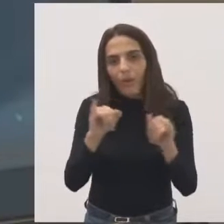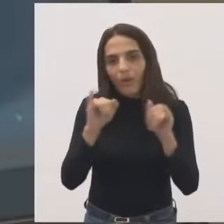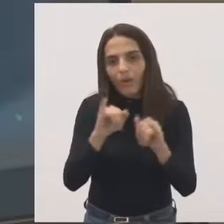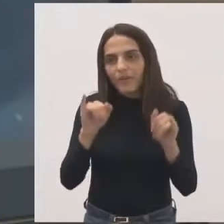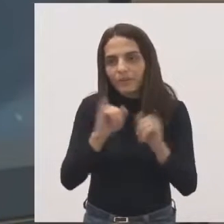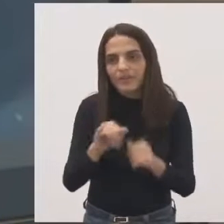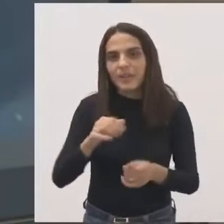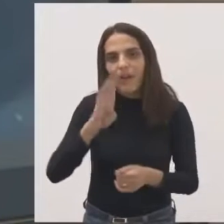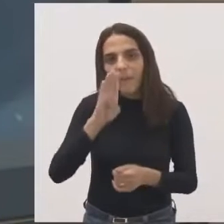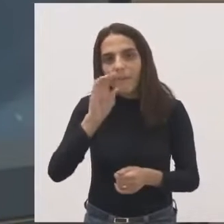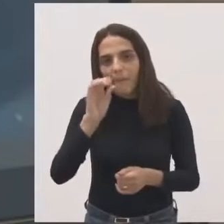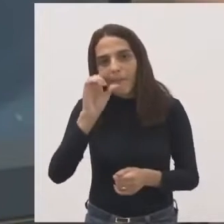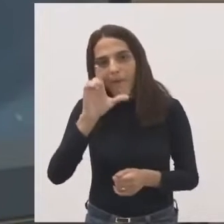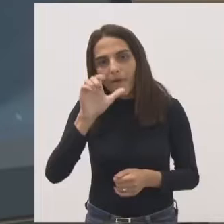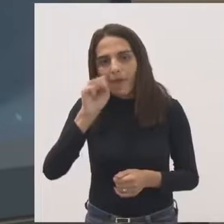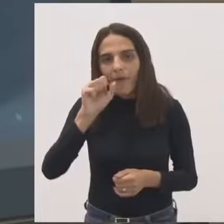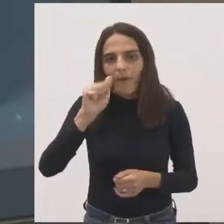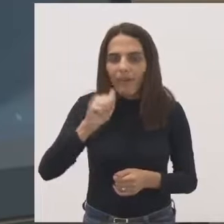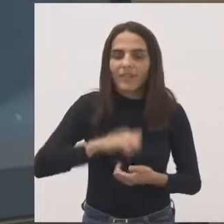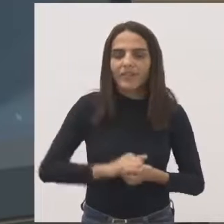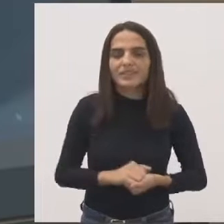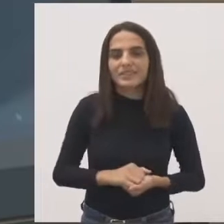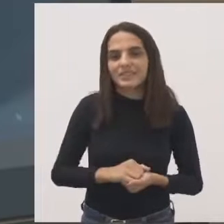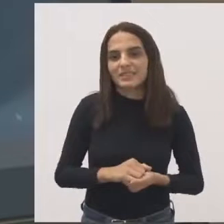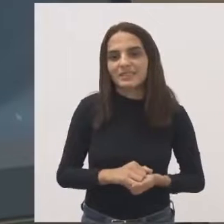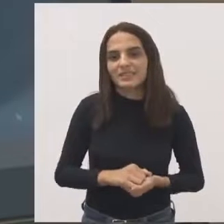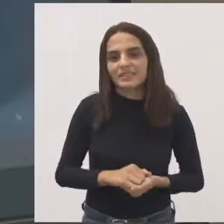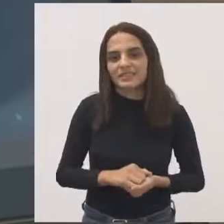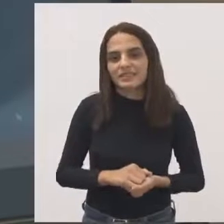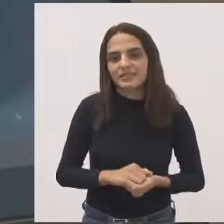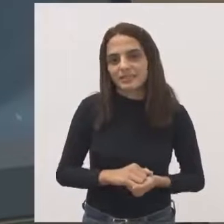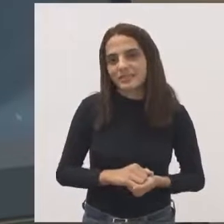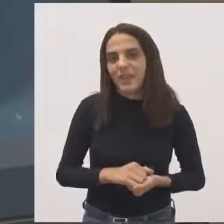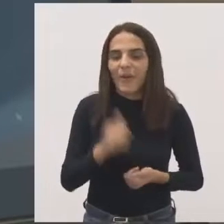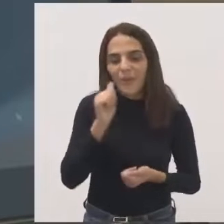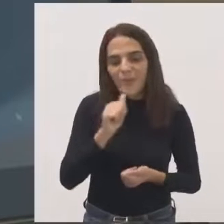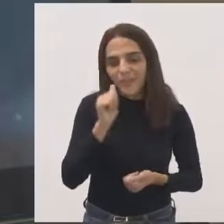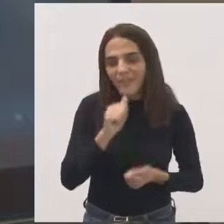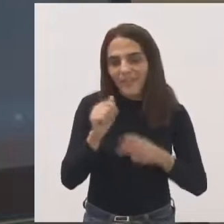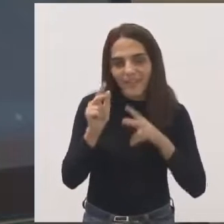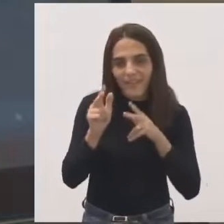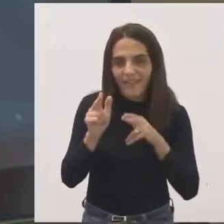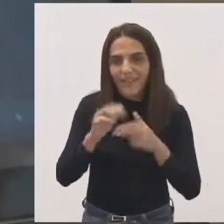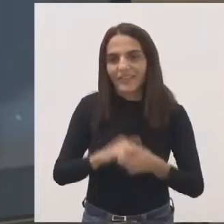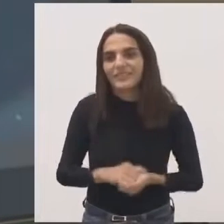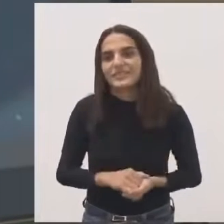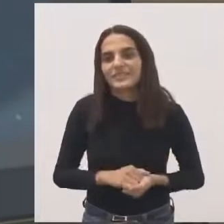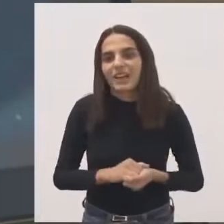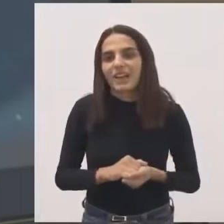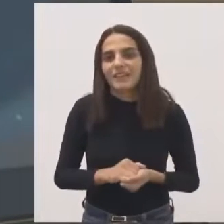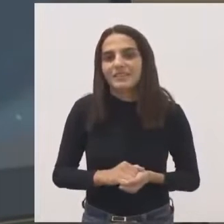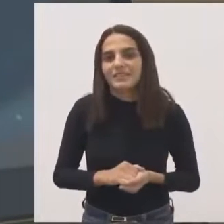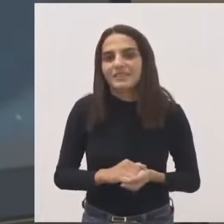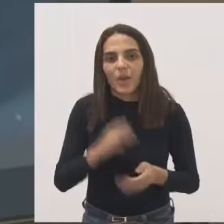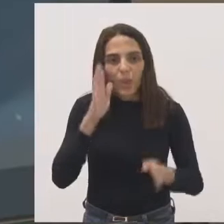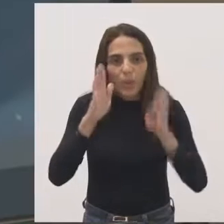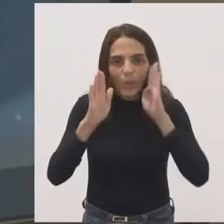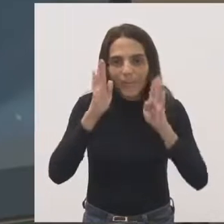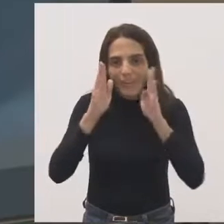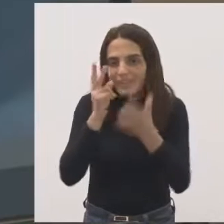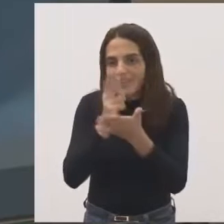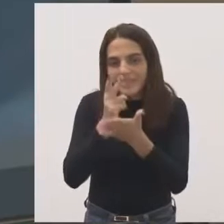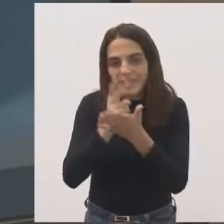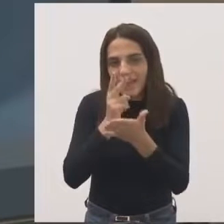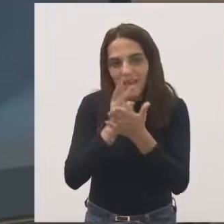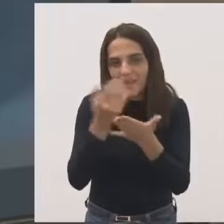bolsa, sapato. Eu falando do bolsa, sapato porque é mulher, no Facebook, então mulher essas coisas assim sempre aparece isso.